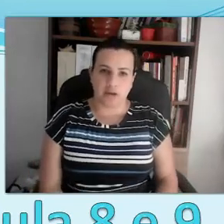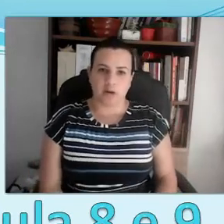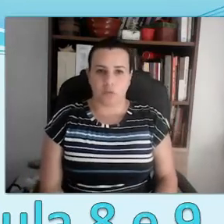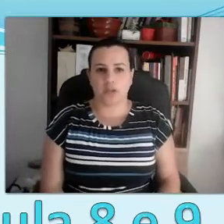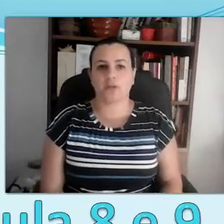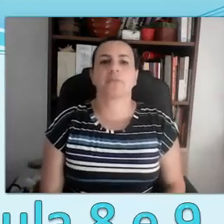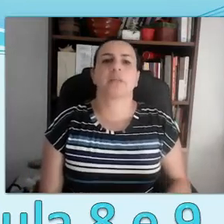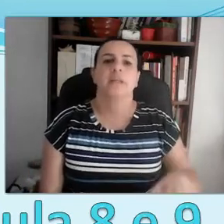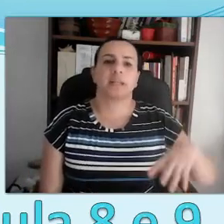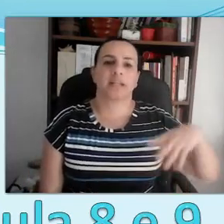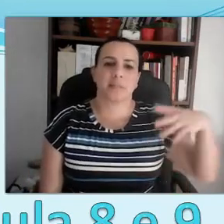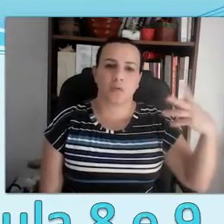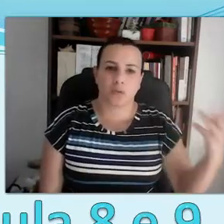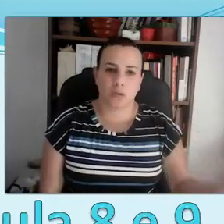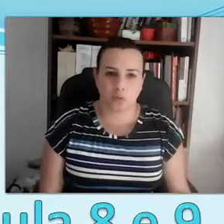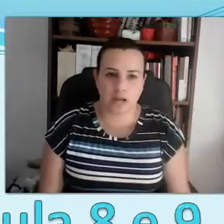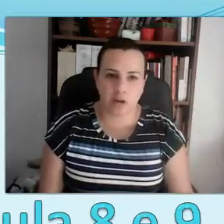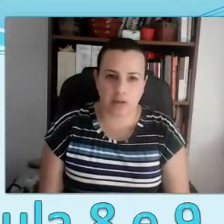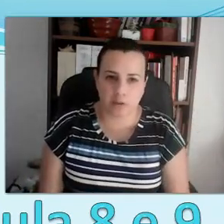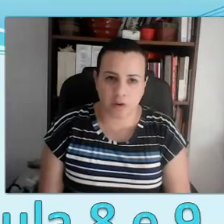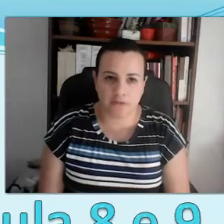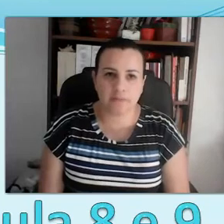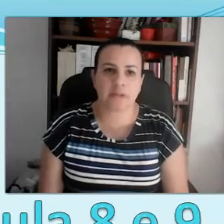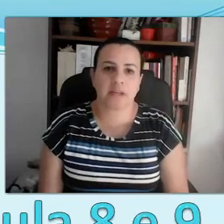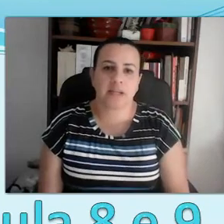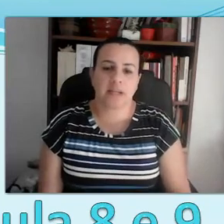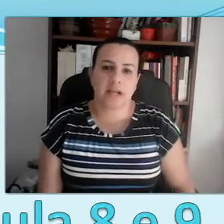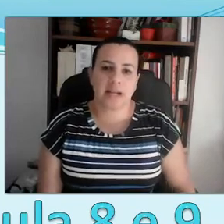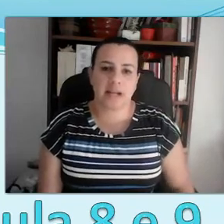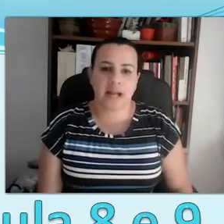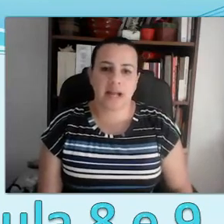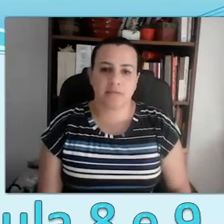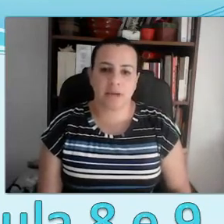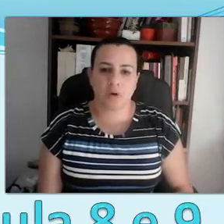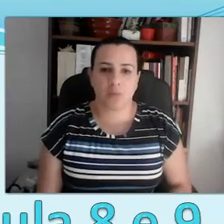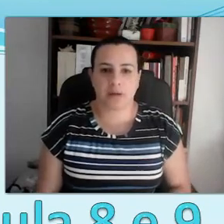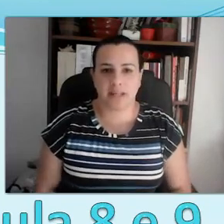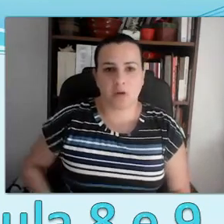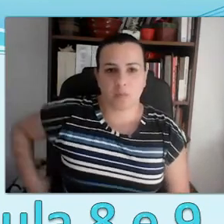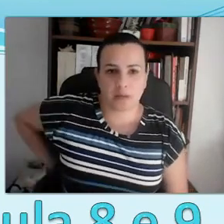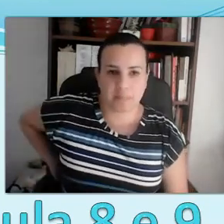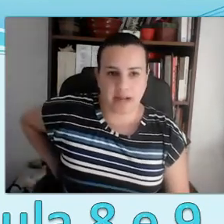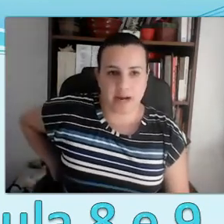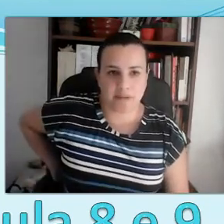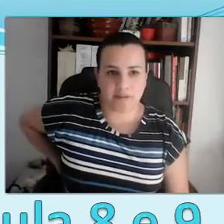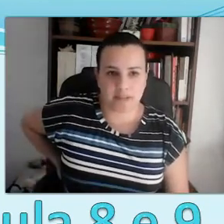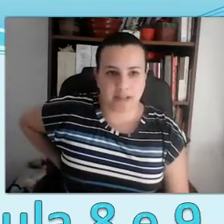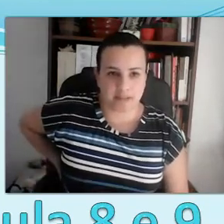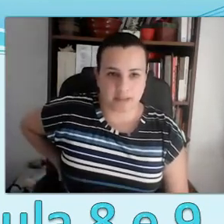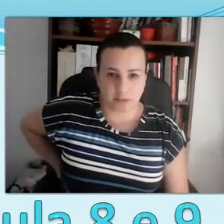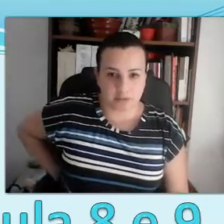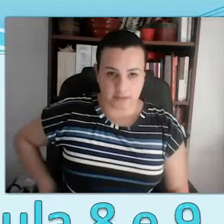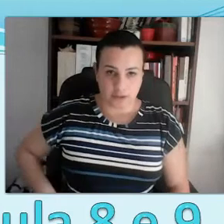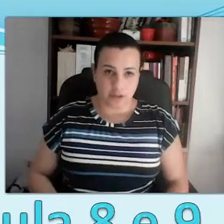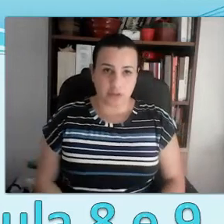hoje, aula 8, e também o conteúdo da aula 9. E aí fica como um material complementar para